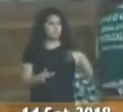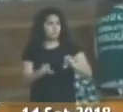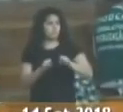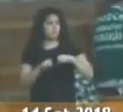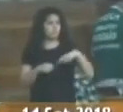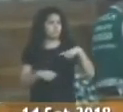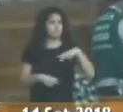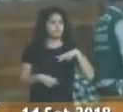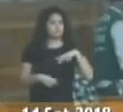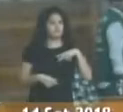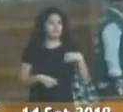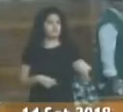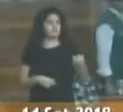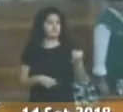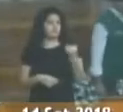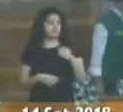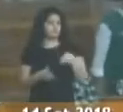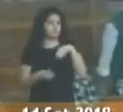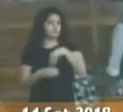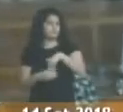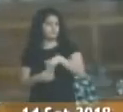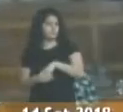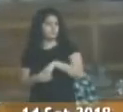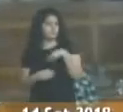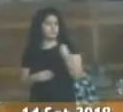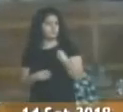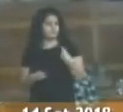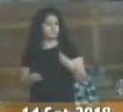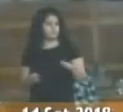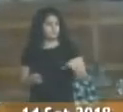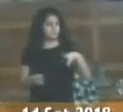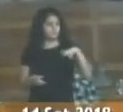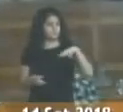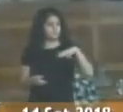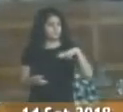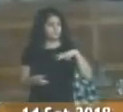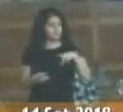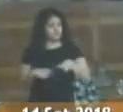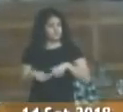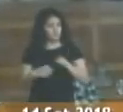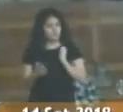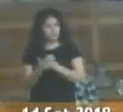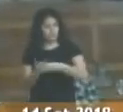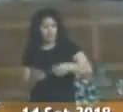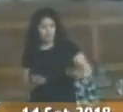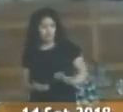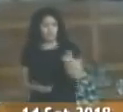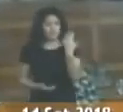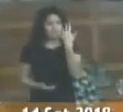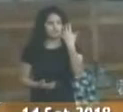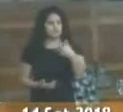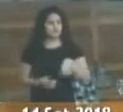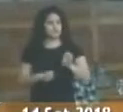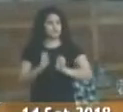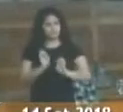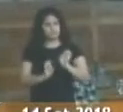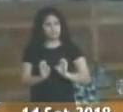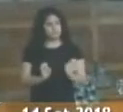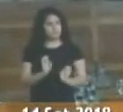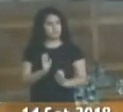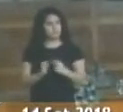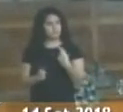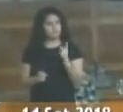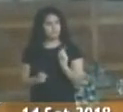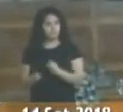momento de eleição como esse, a gente privatiza os serviços, paga caro, e a empresa não se dá o trabalho de mandar